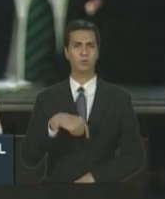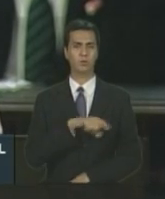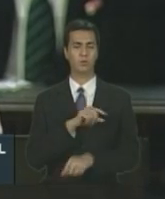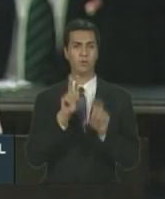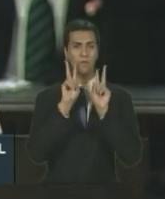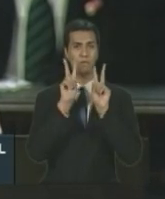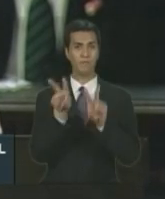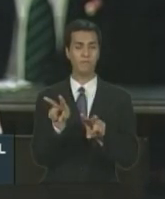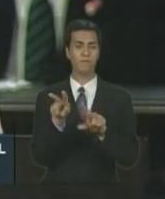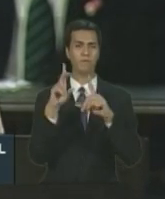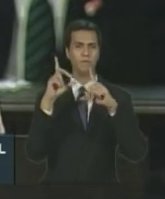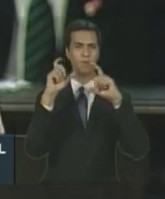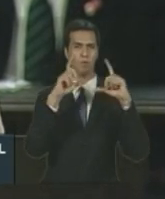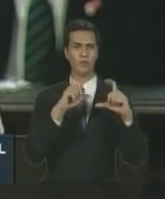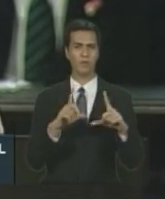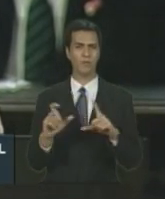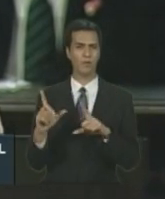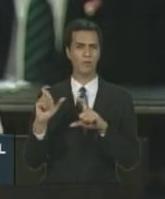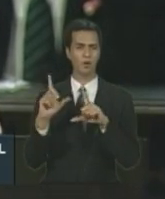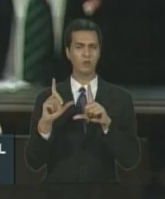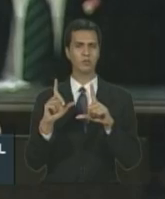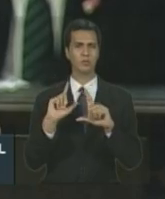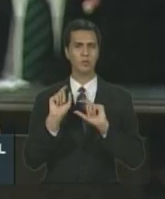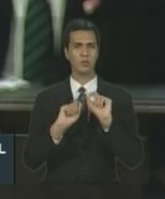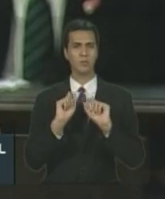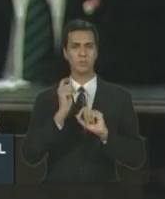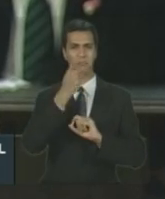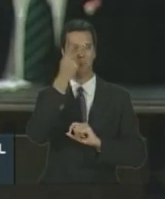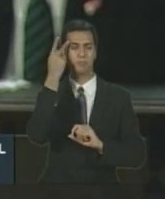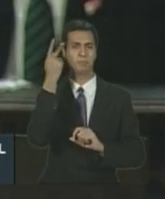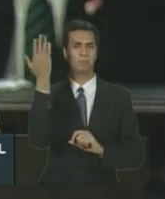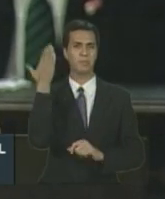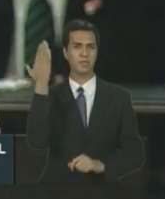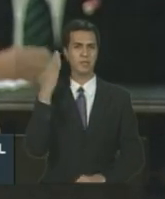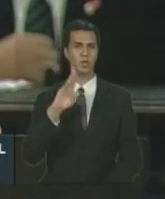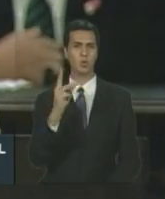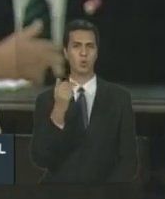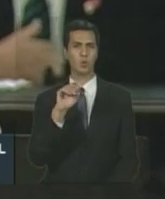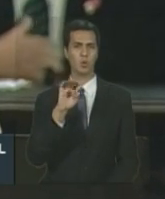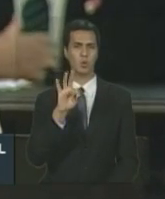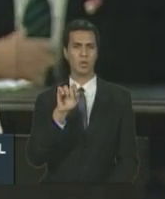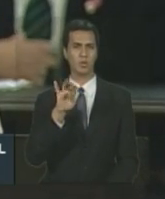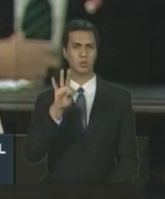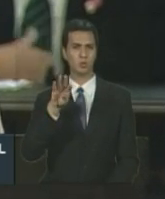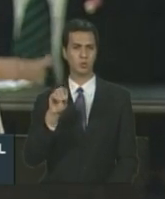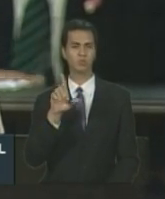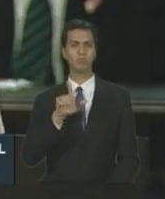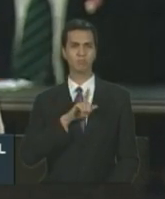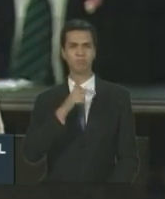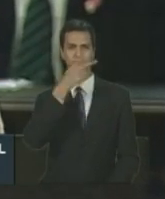fotos dos prisioneiros e sobreviventes desses campos de extermínio.